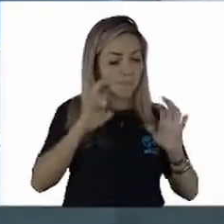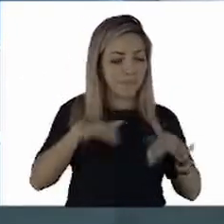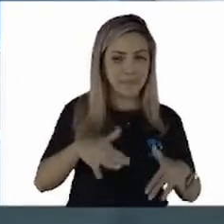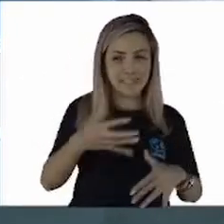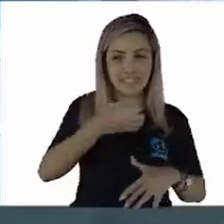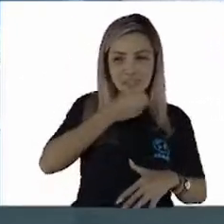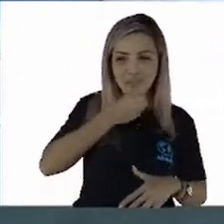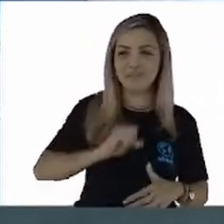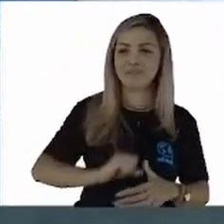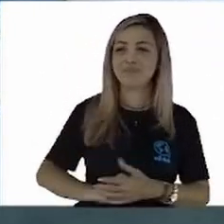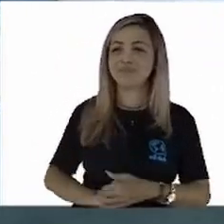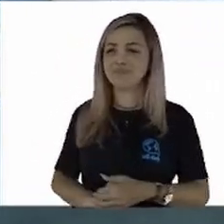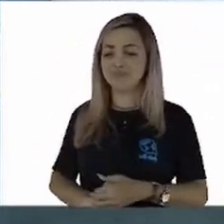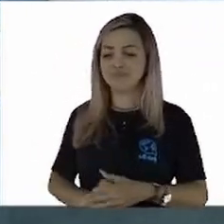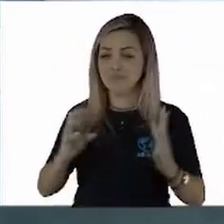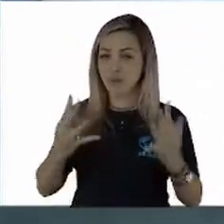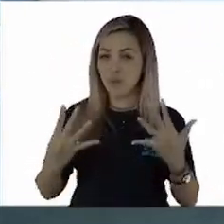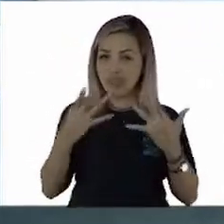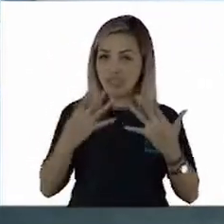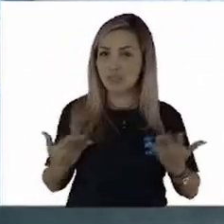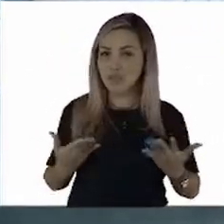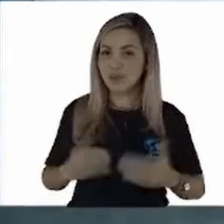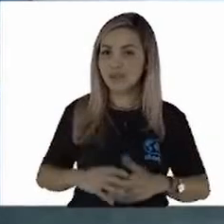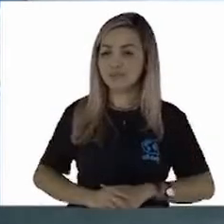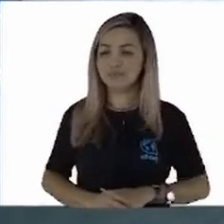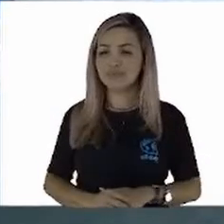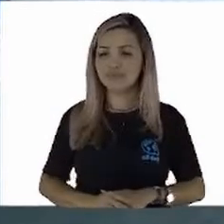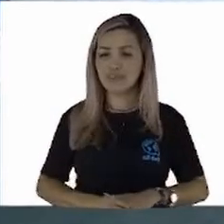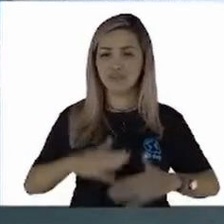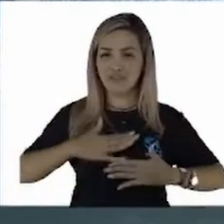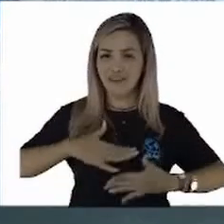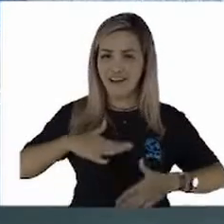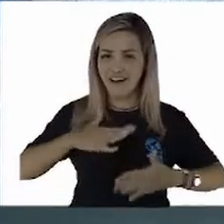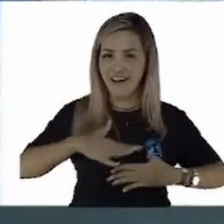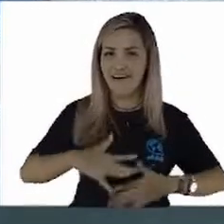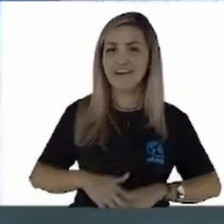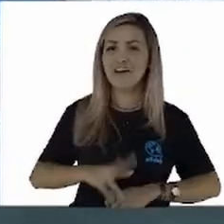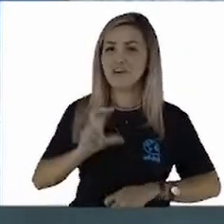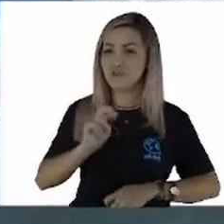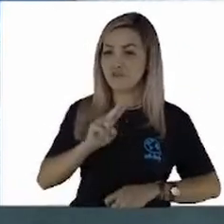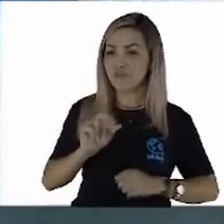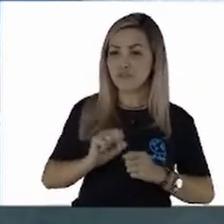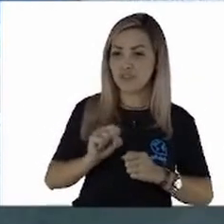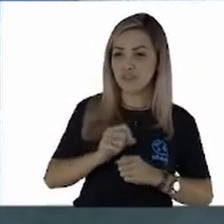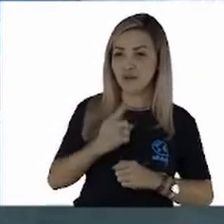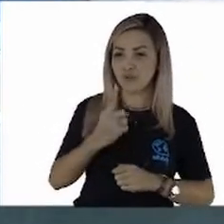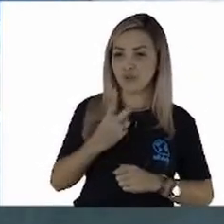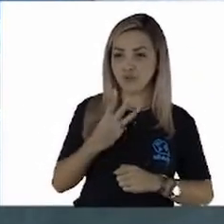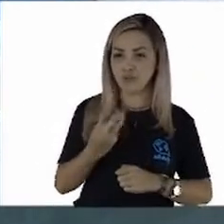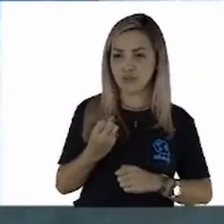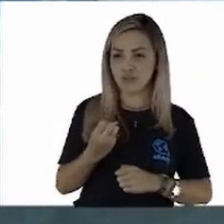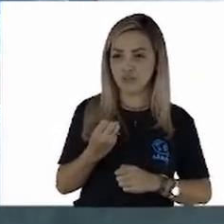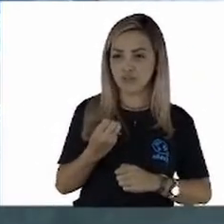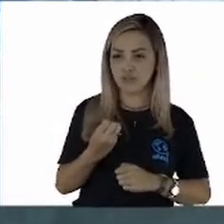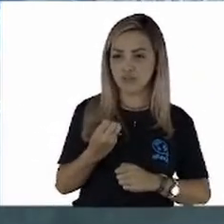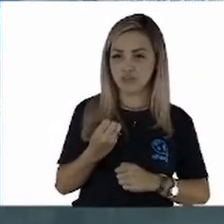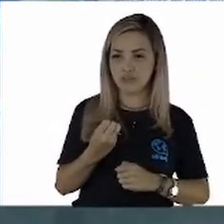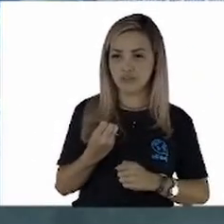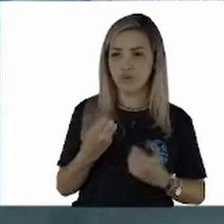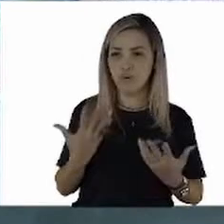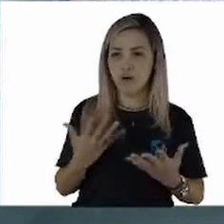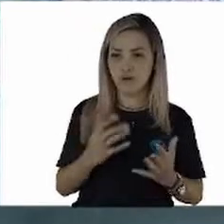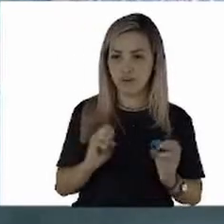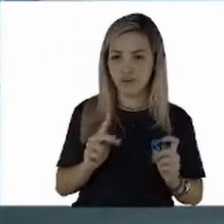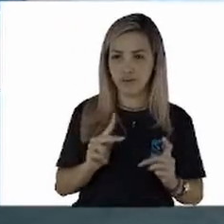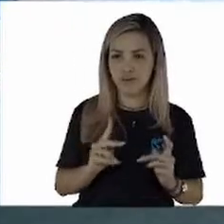microfone pra mim. Isso. E atenção, Vitor Hugo. Bem devagar. Vou fazer um, dois, três. Vou parar e tu vai dizer